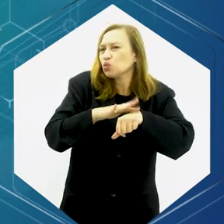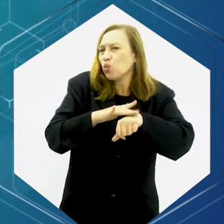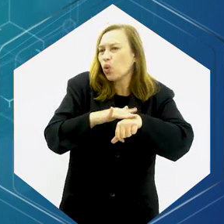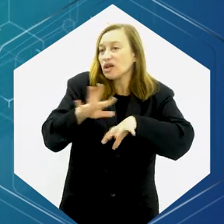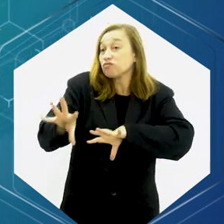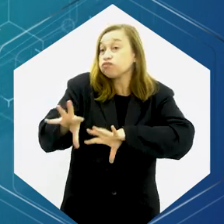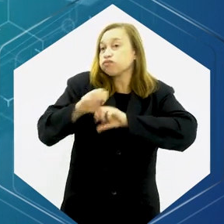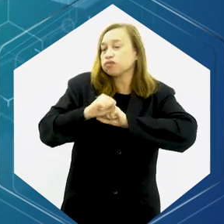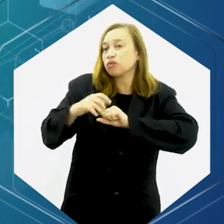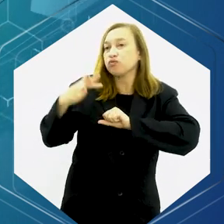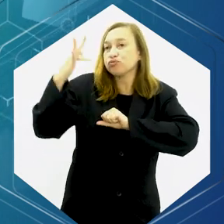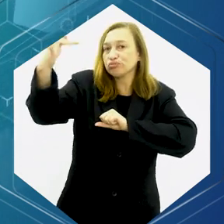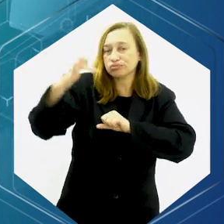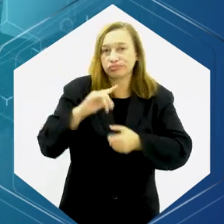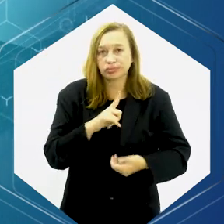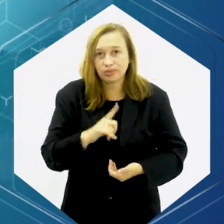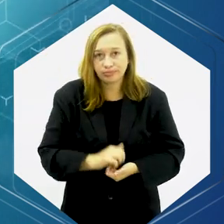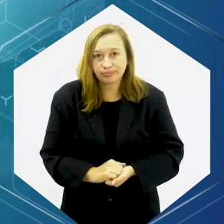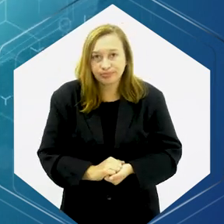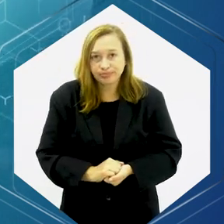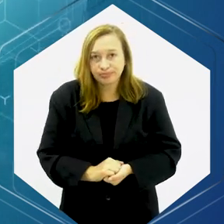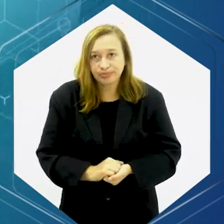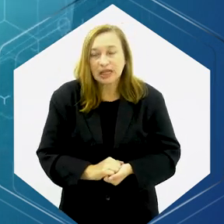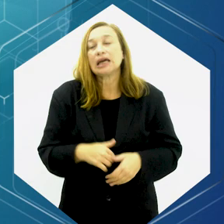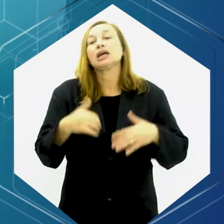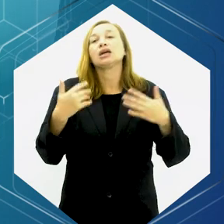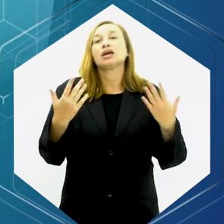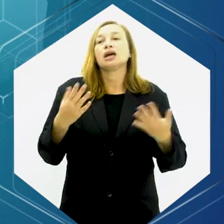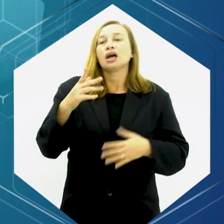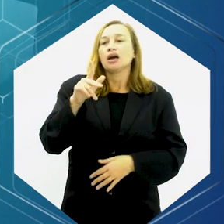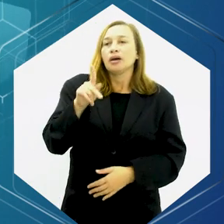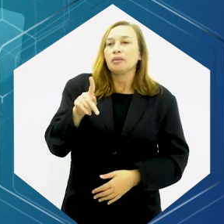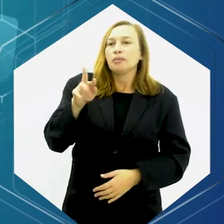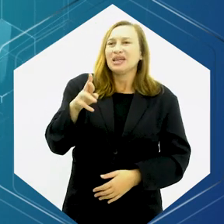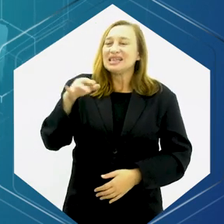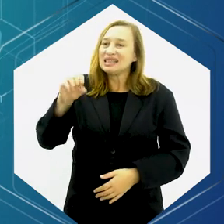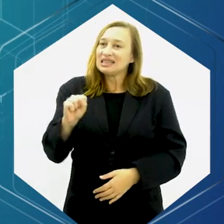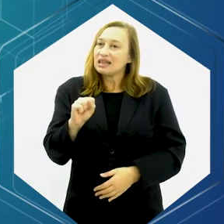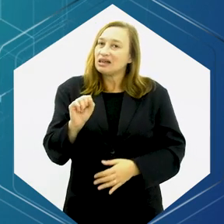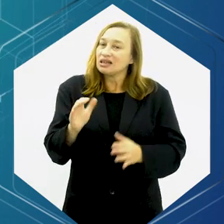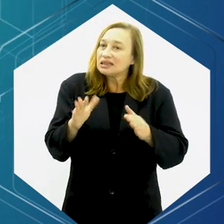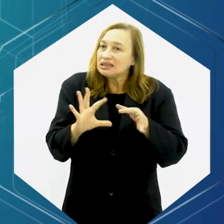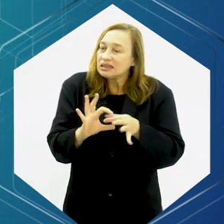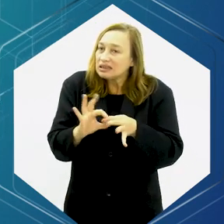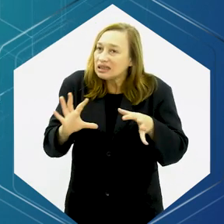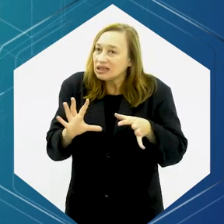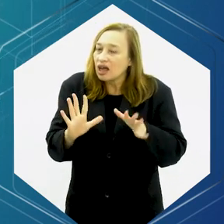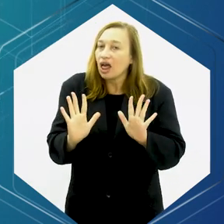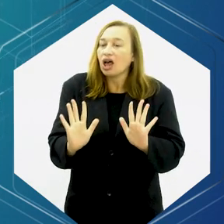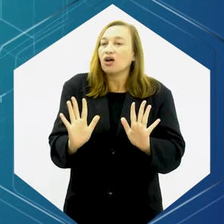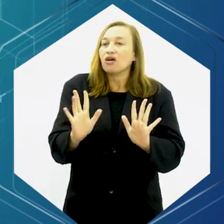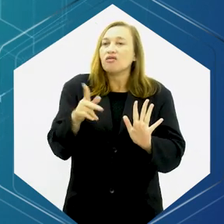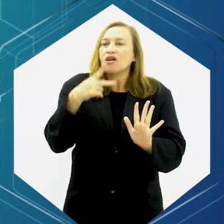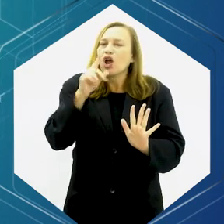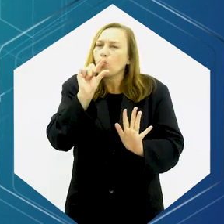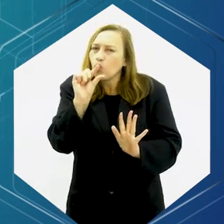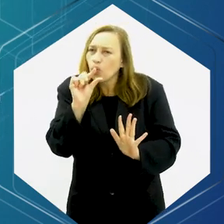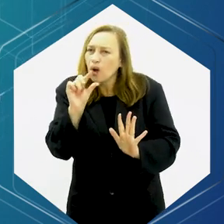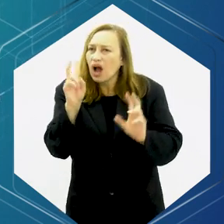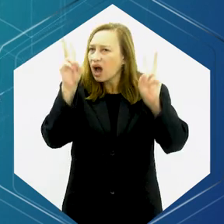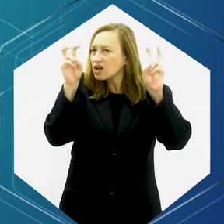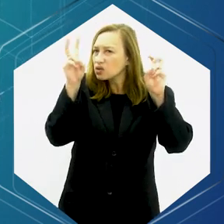e principalmente no futuro e se me permite só vou acresentar uma pequena